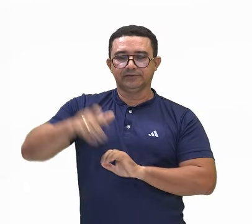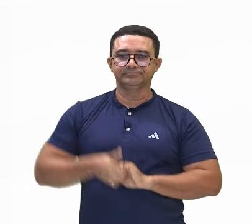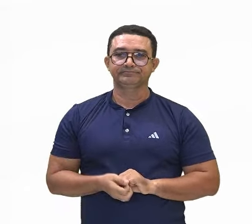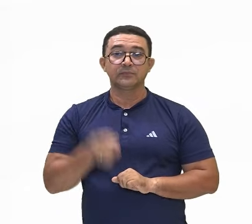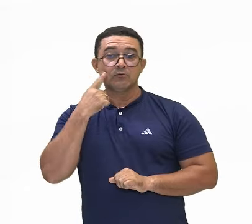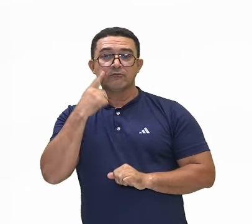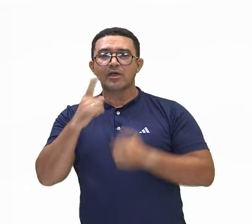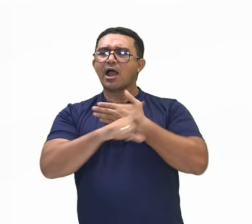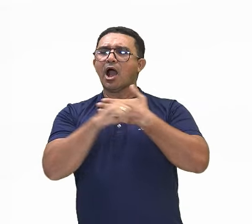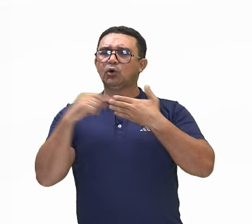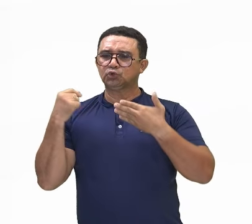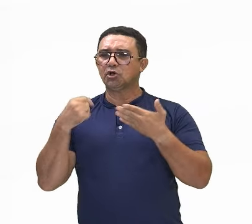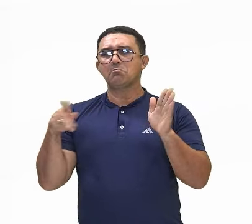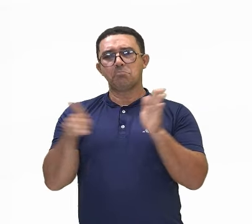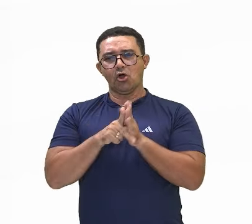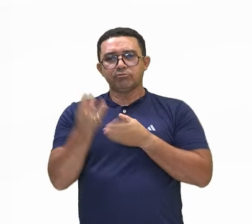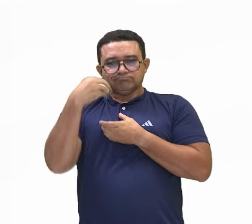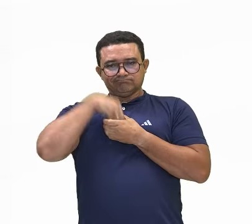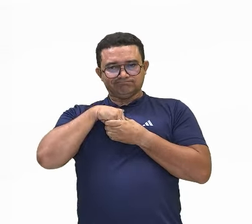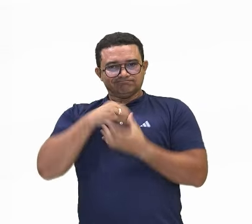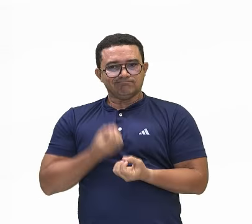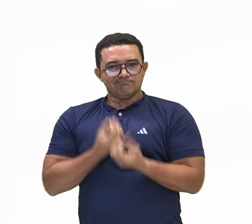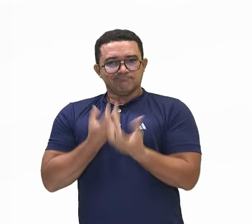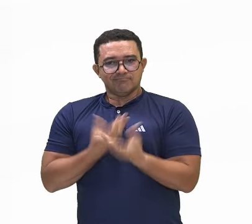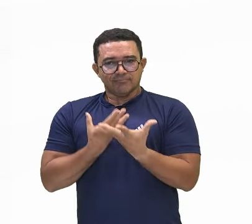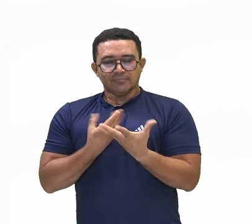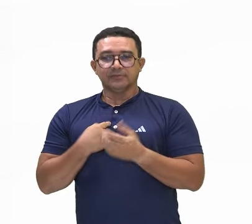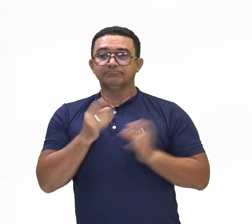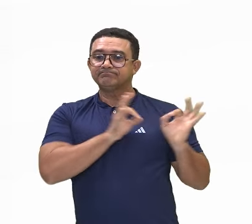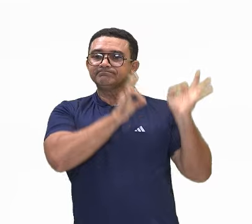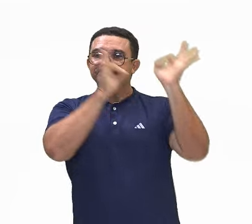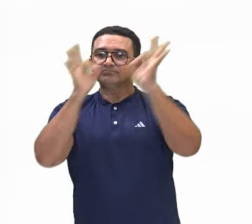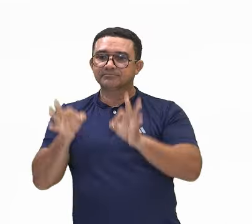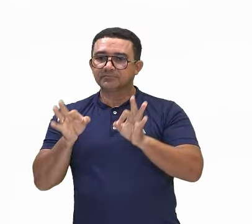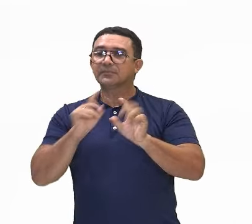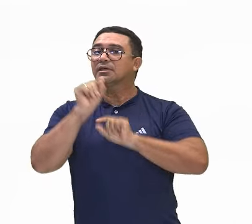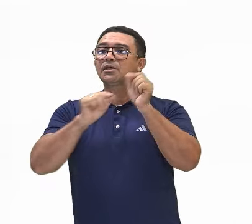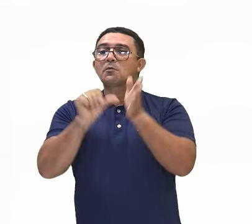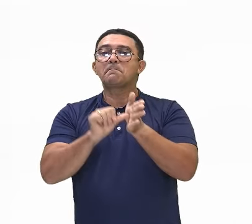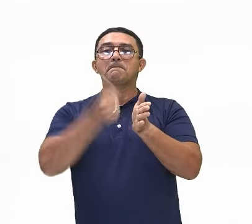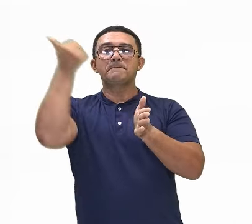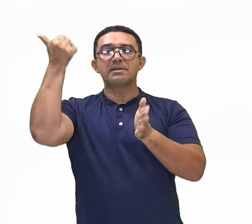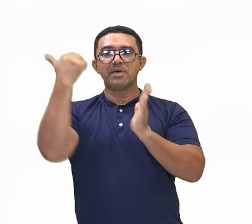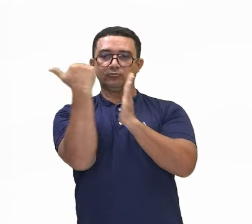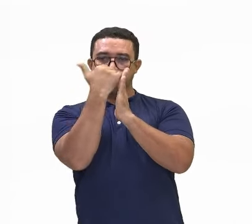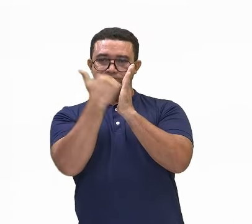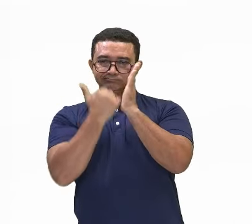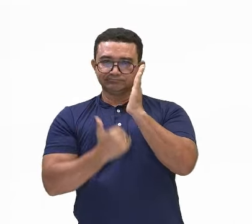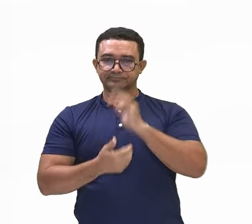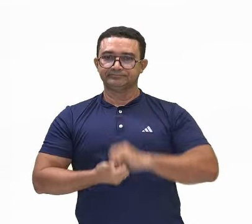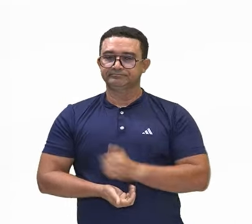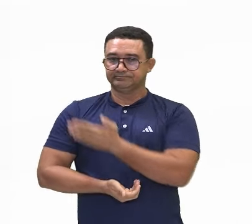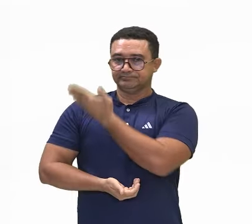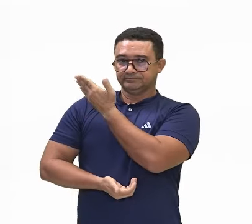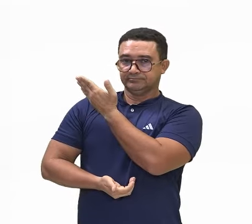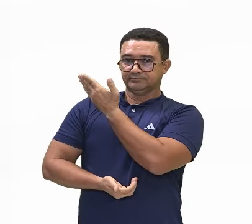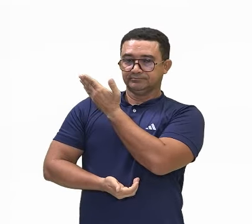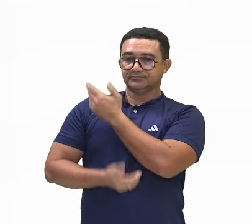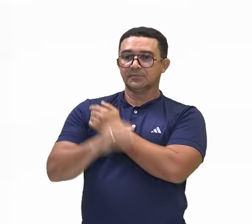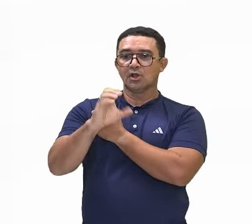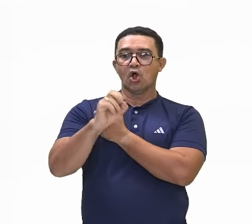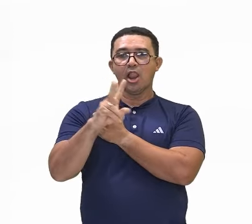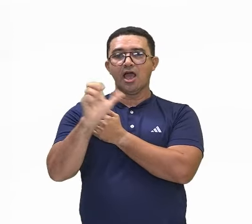do parnasianismo. E aí eu quero que vocês vejam quem é o primeiro da lista. É Olavo Bilac, olha o